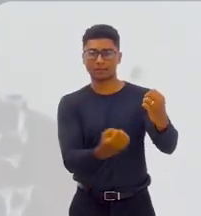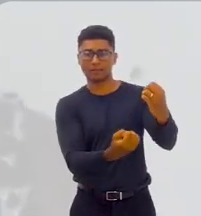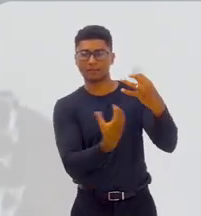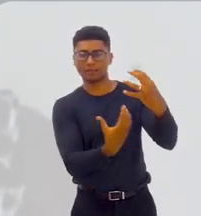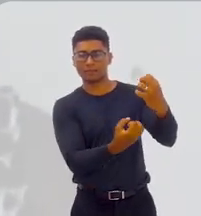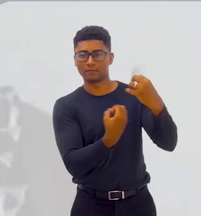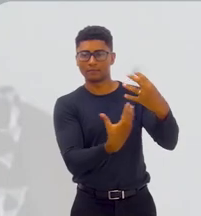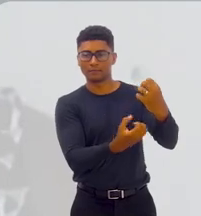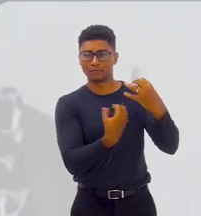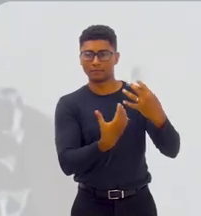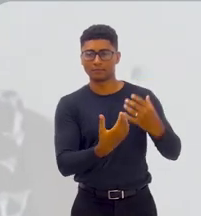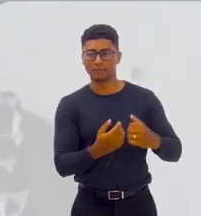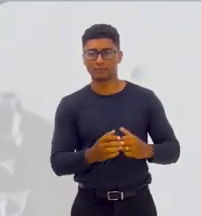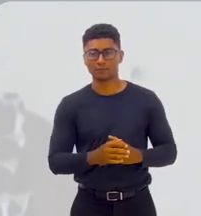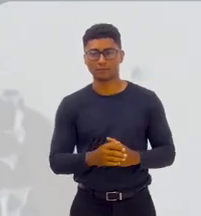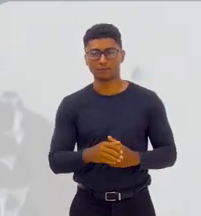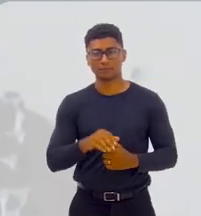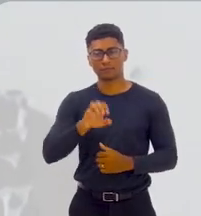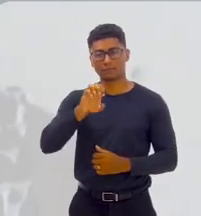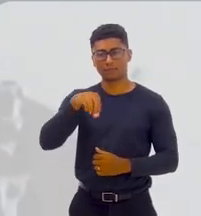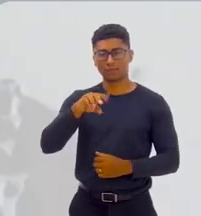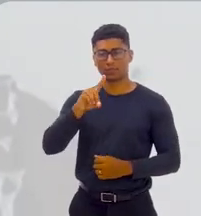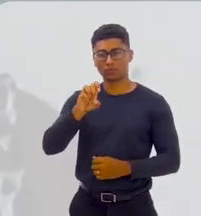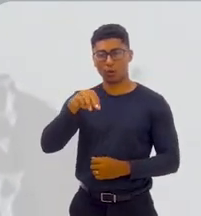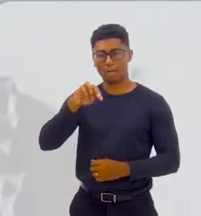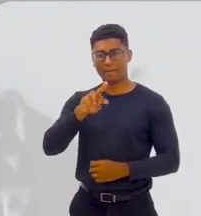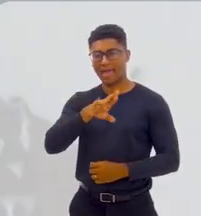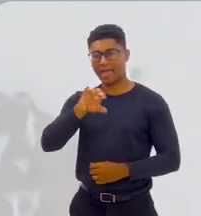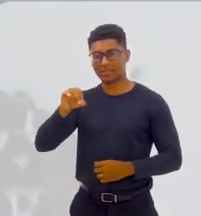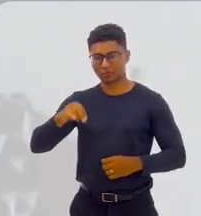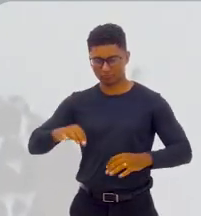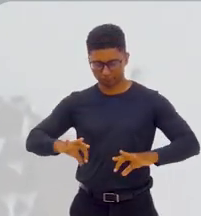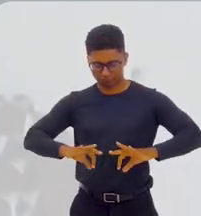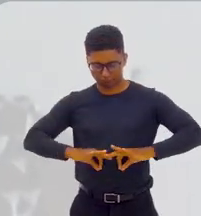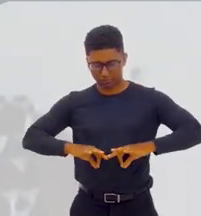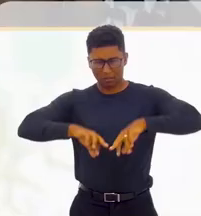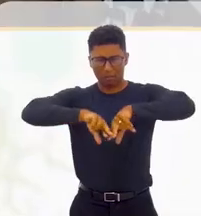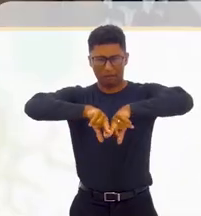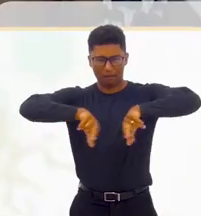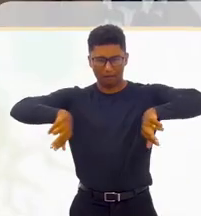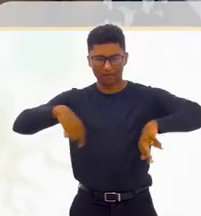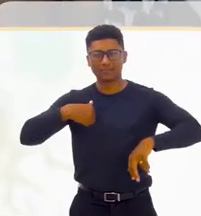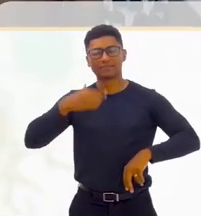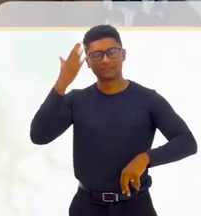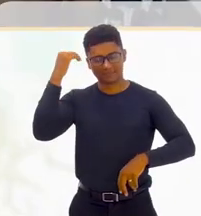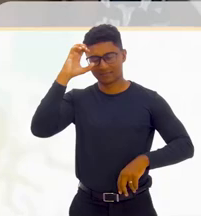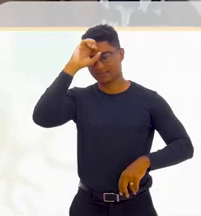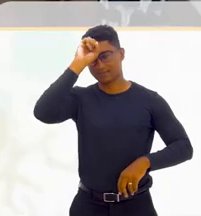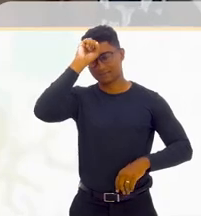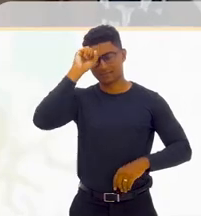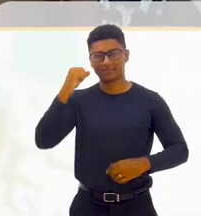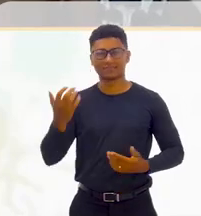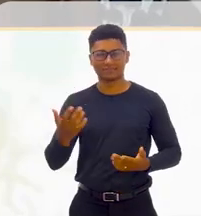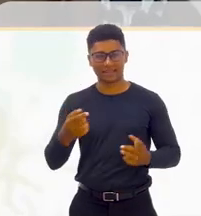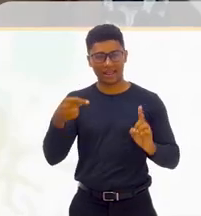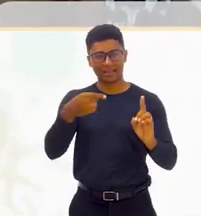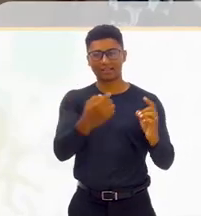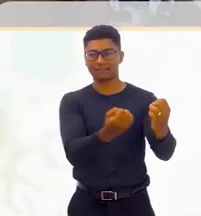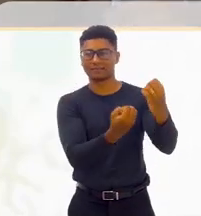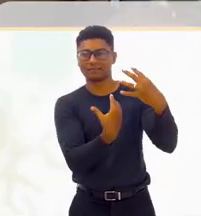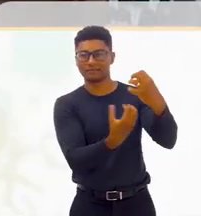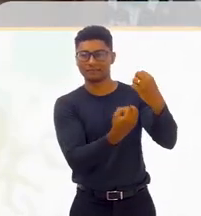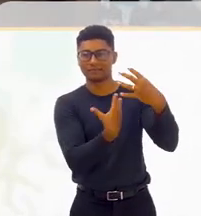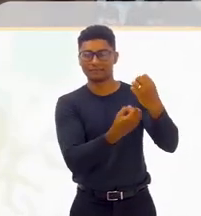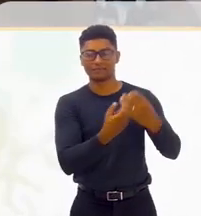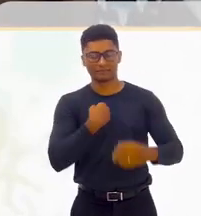Eu sei até hoje endométrio, trompa de Falópio, tudo isso aí, né? período menstrual, ela conseguiu me ensinar, uma coisa que